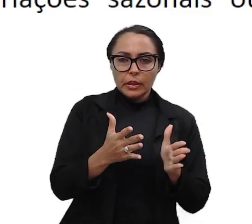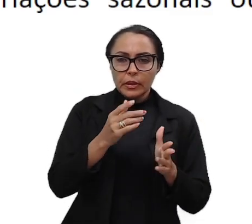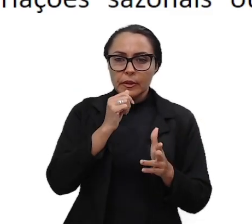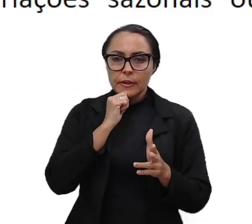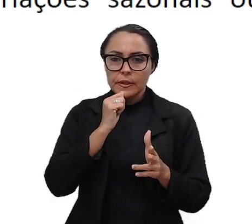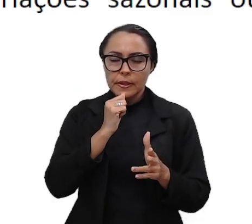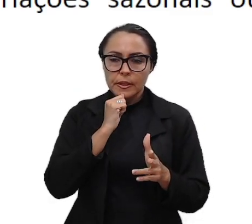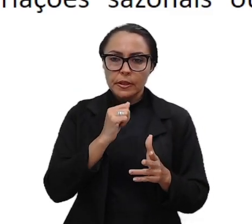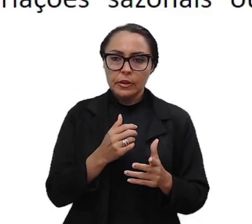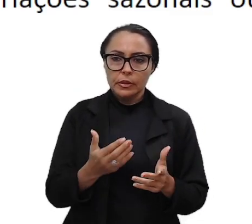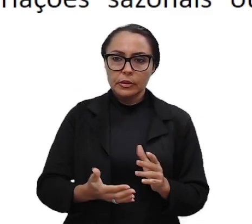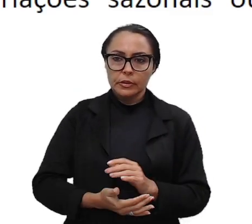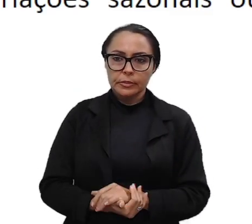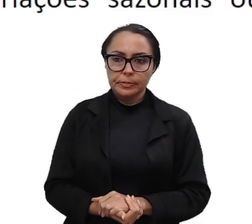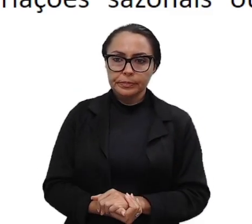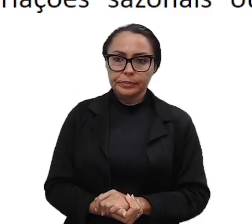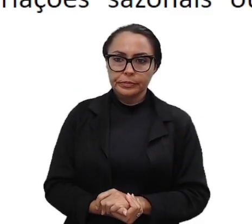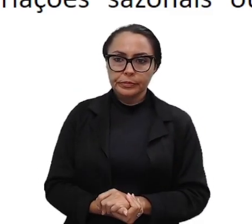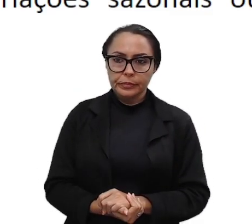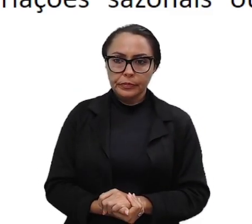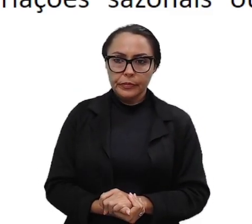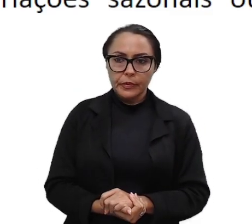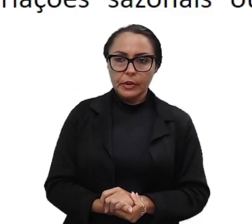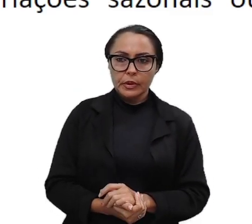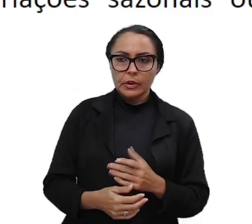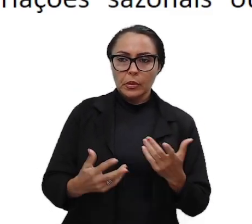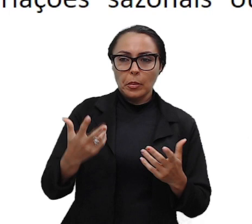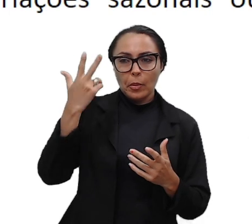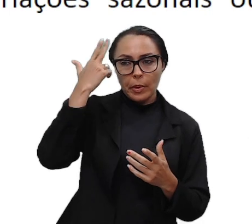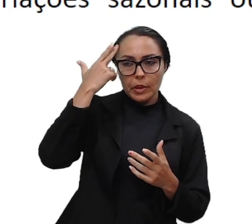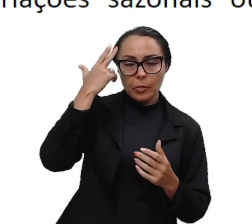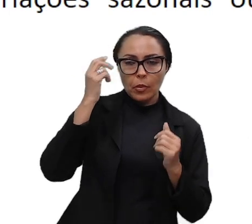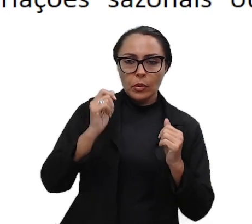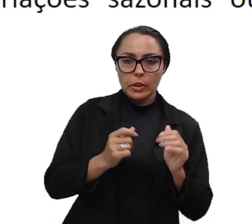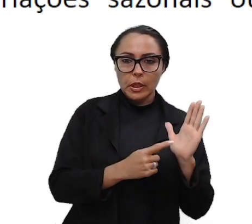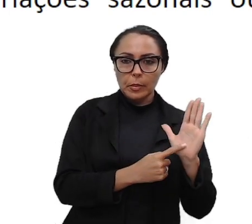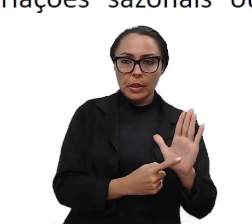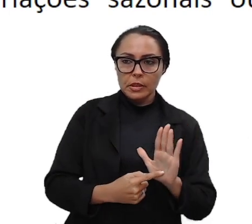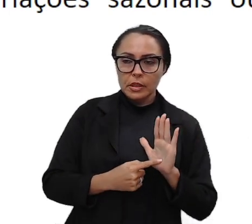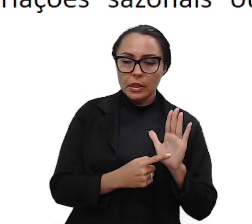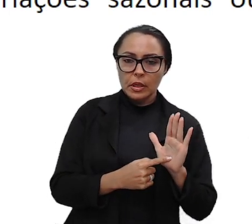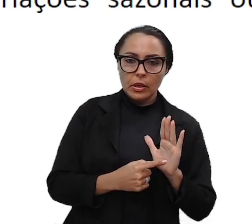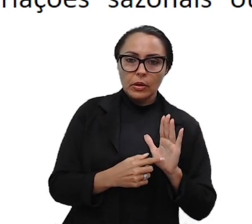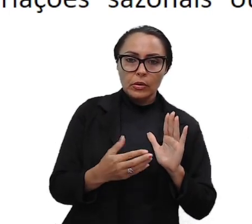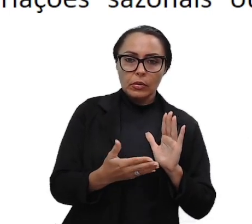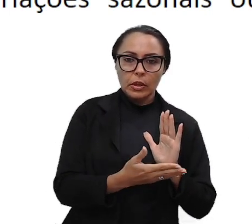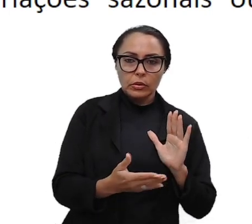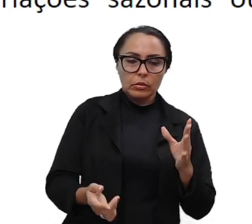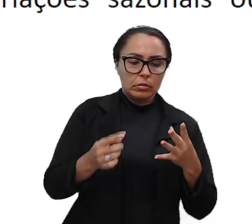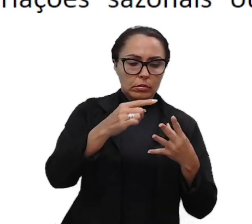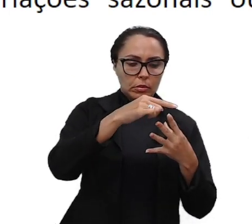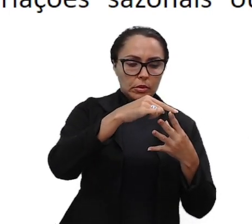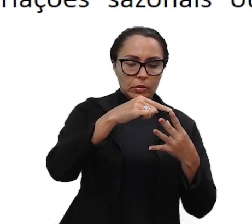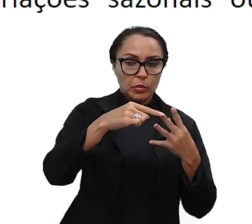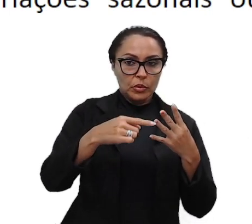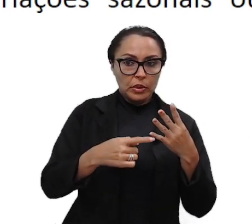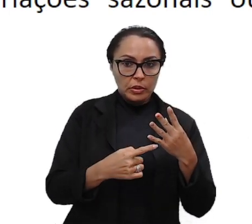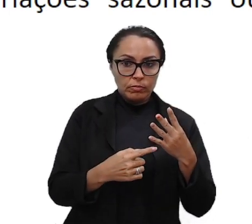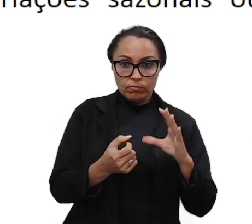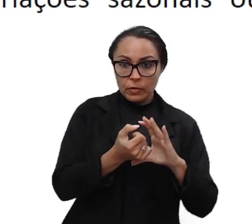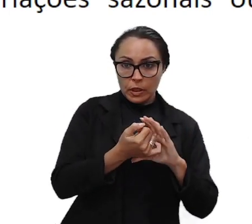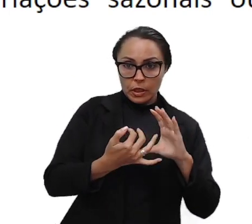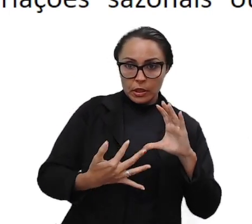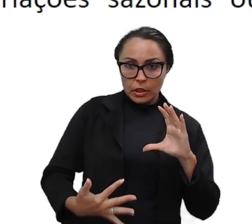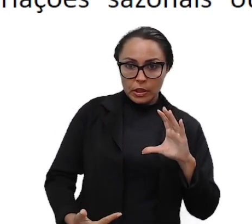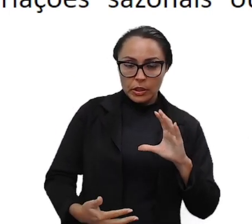série temporal de demanda passada geralmente pode apresentar o quadro 4 componentes de